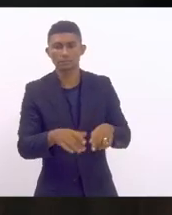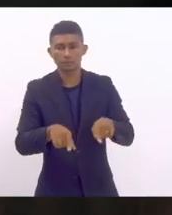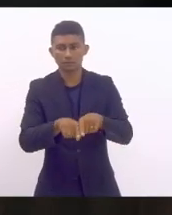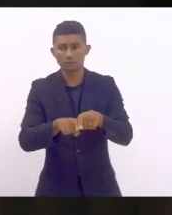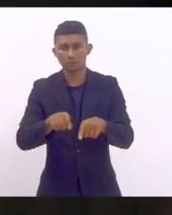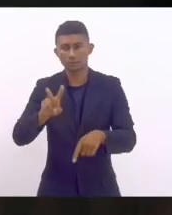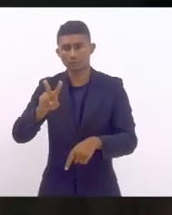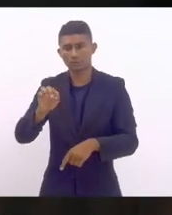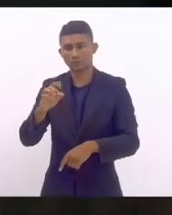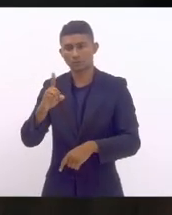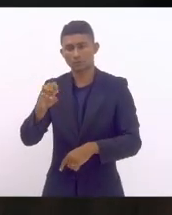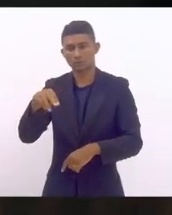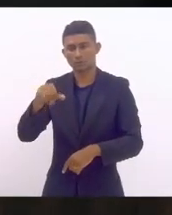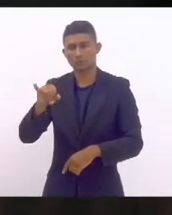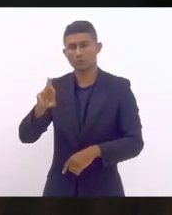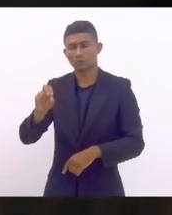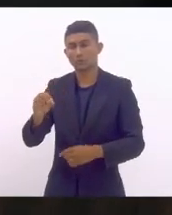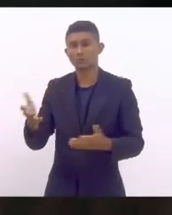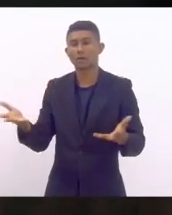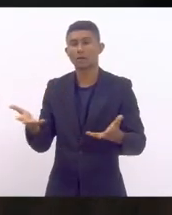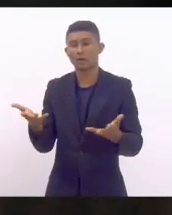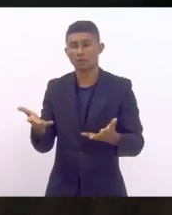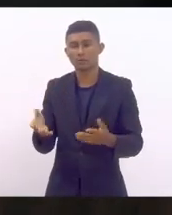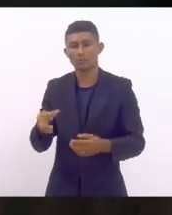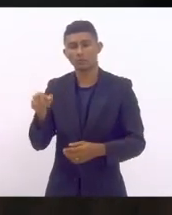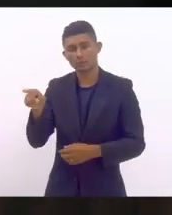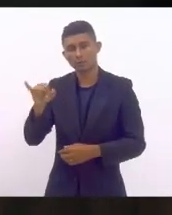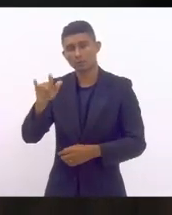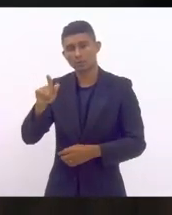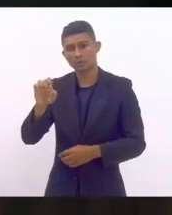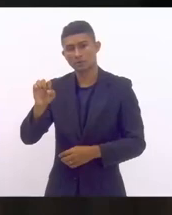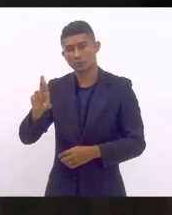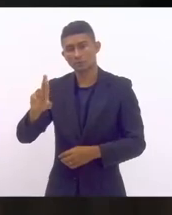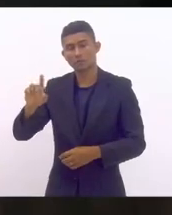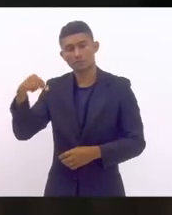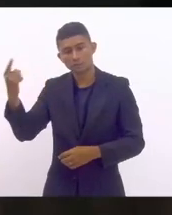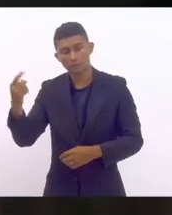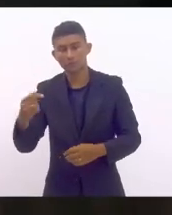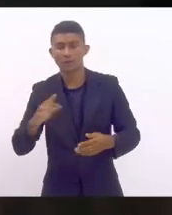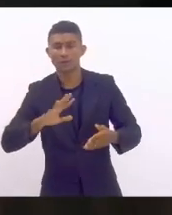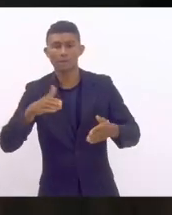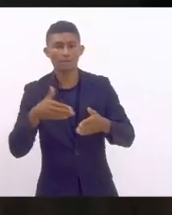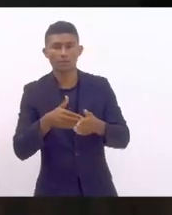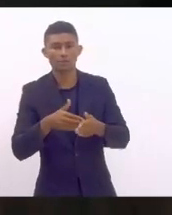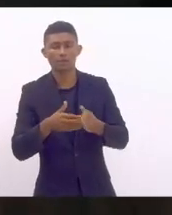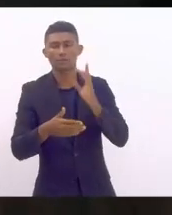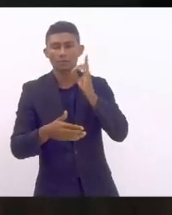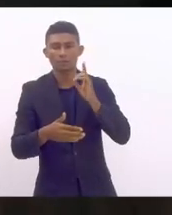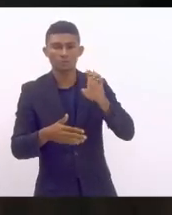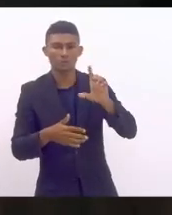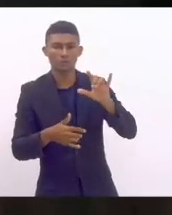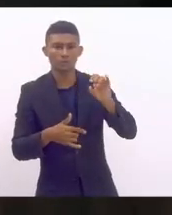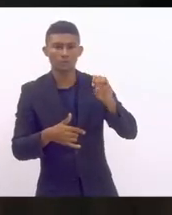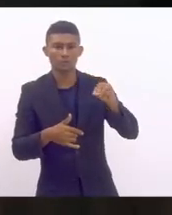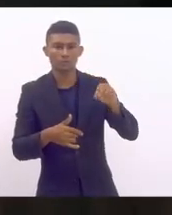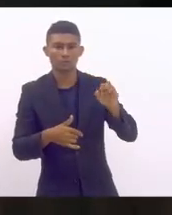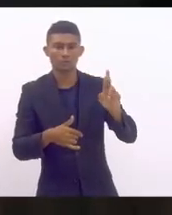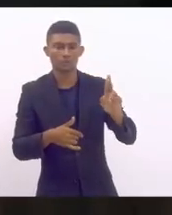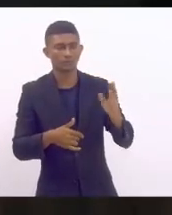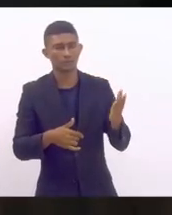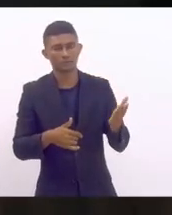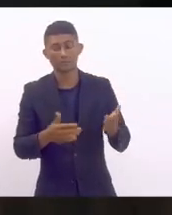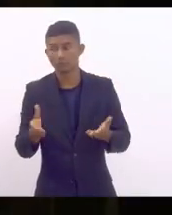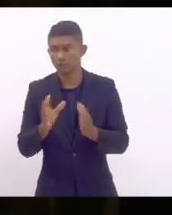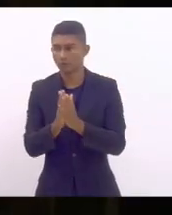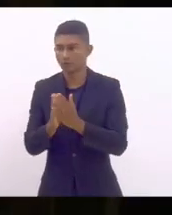subsecretário de gestão e agora vamos ouvir o Igor em seguida para encerrar o deputado Eliomar Coelho por